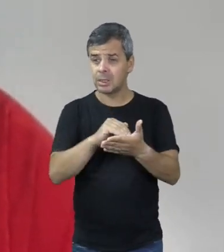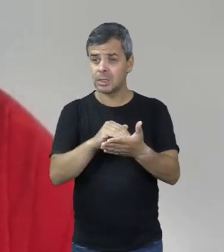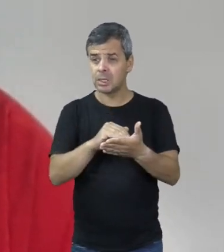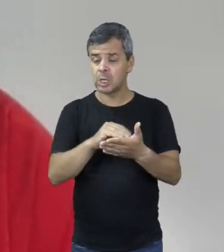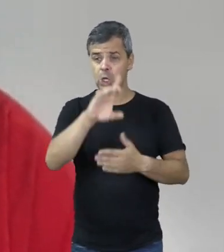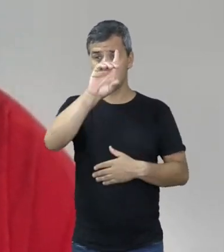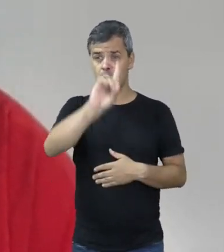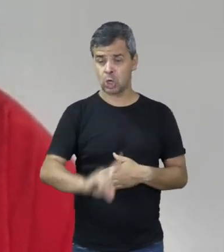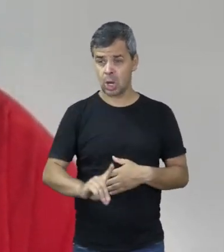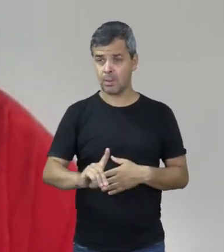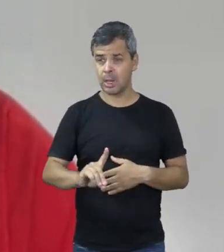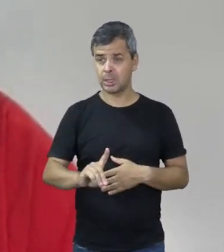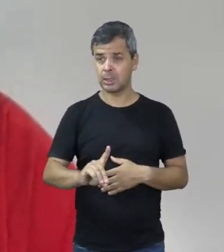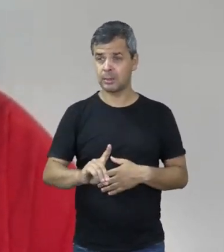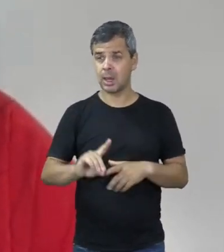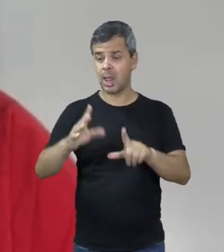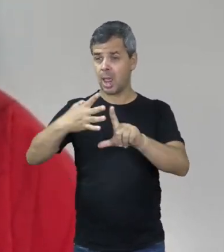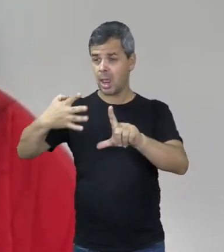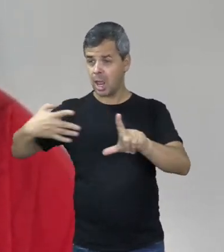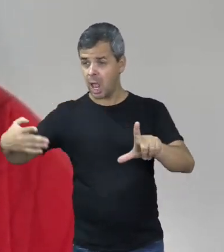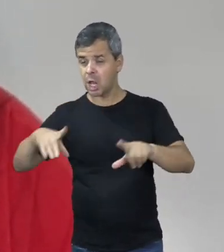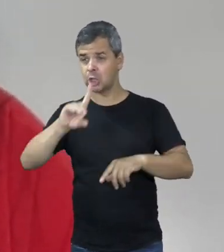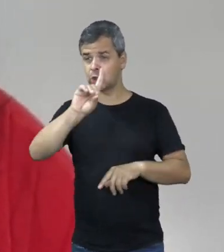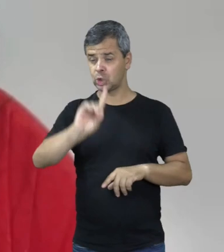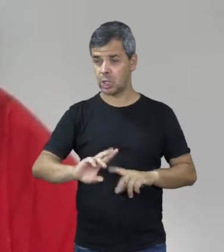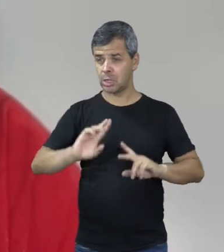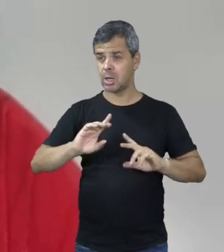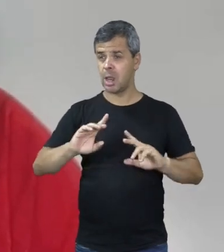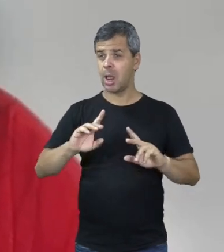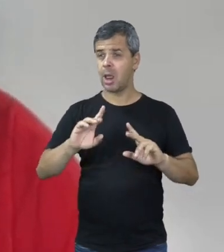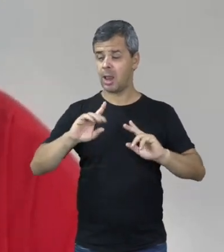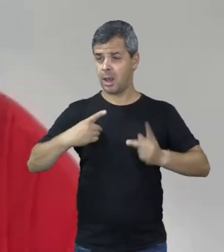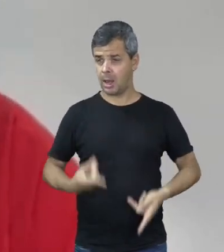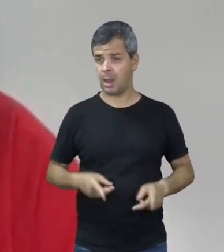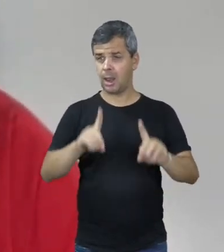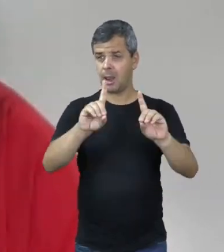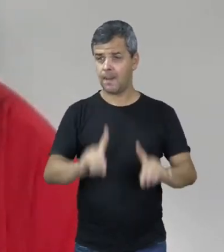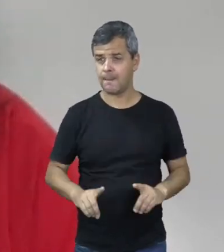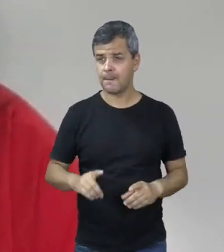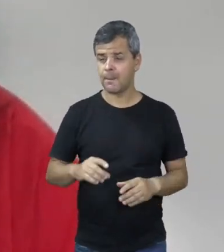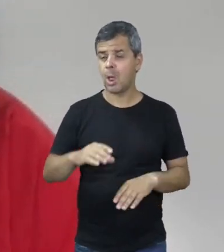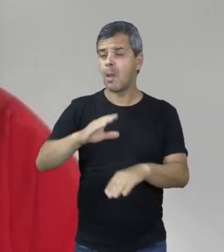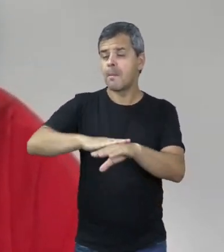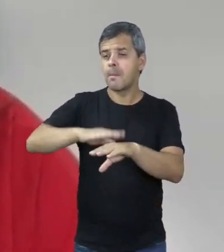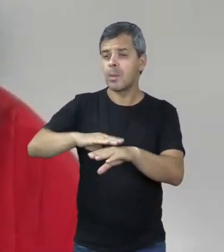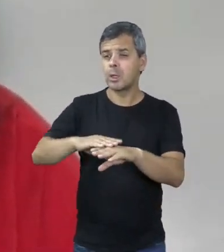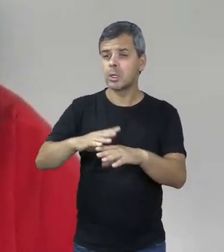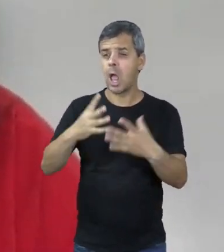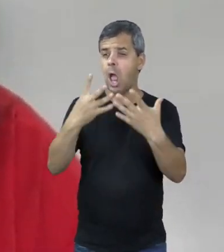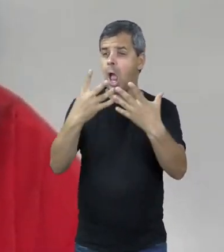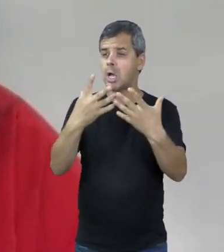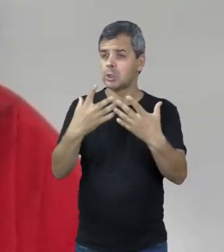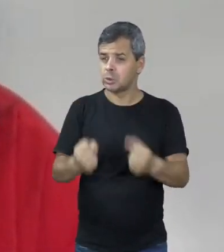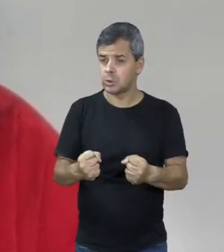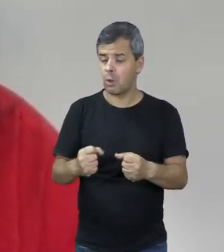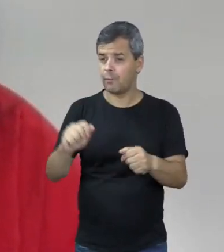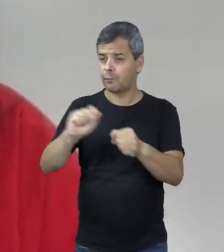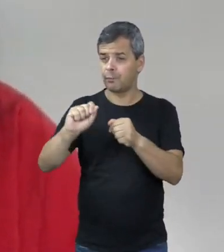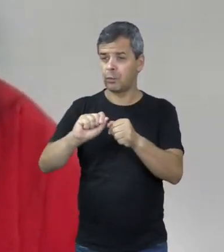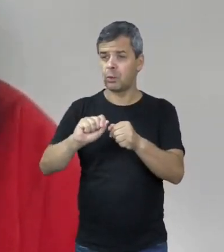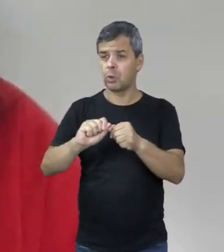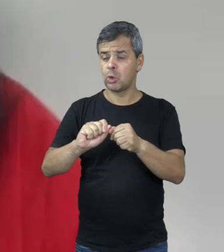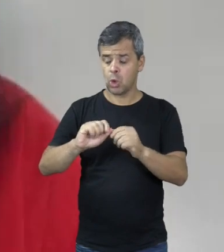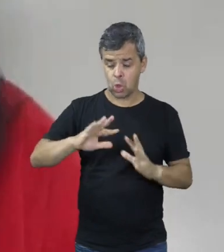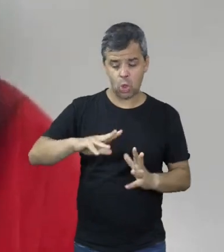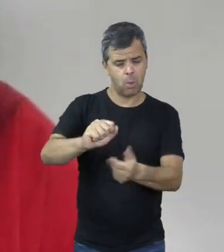dos direitos LGBTQIA+, no Ministério dos Direitos Humanos e da Cidadania, Simi Lahar, o maior cargo que uma pessoa trans já exerceu